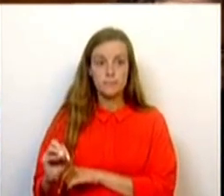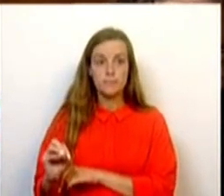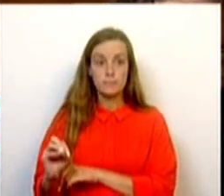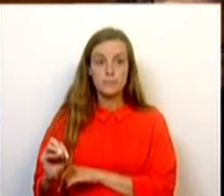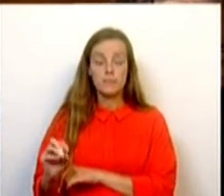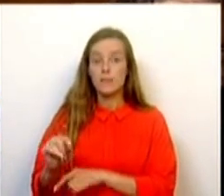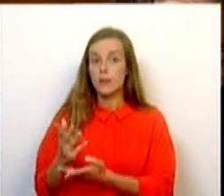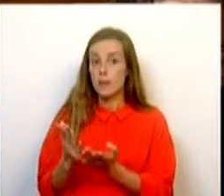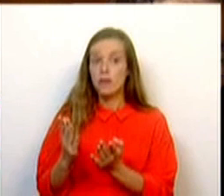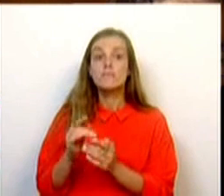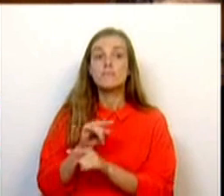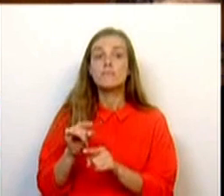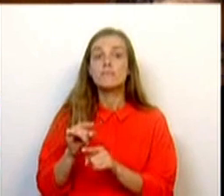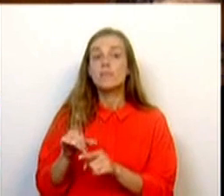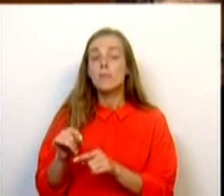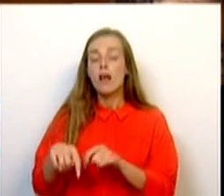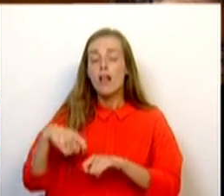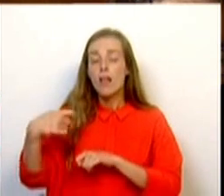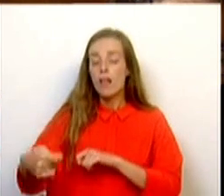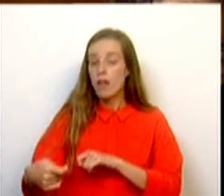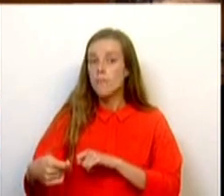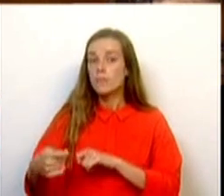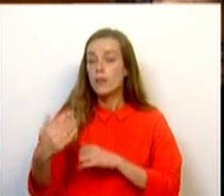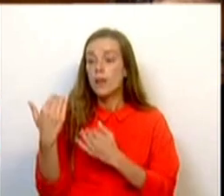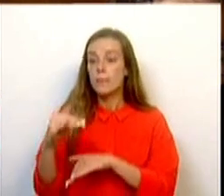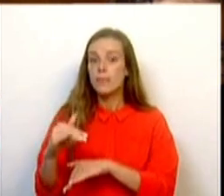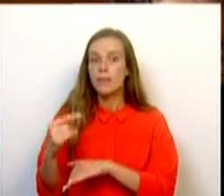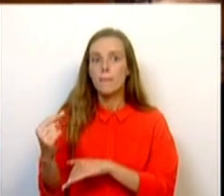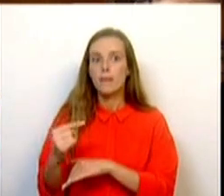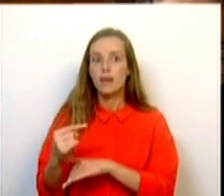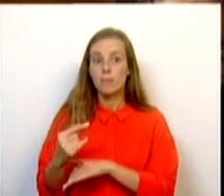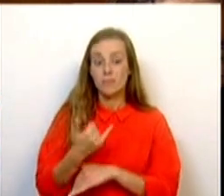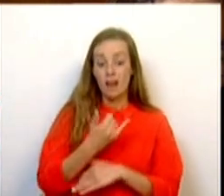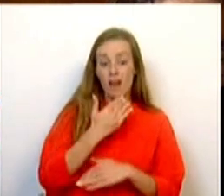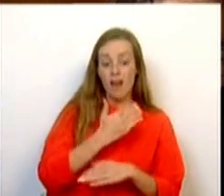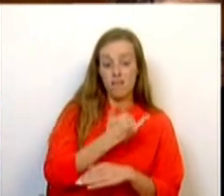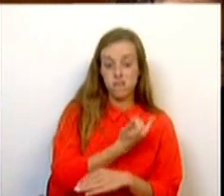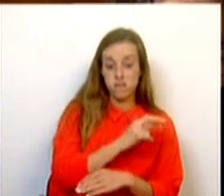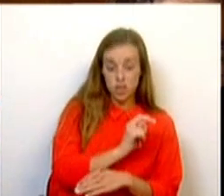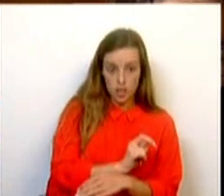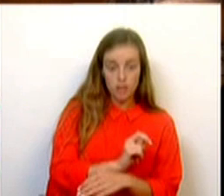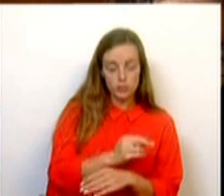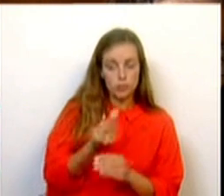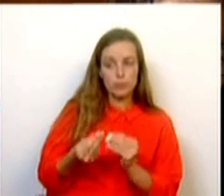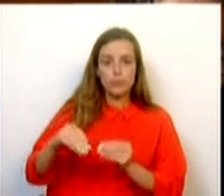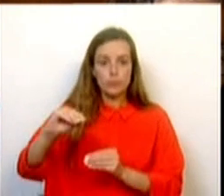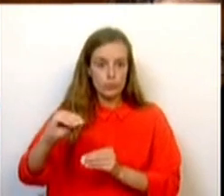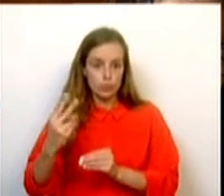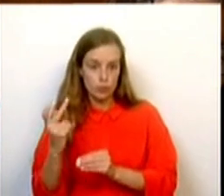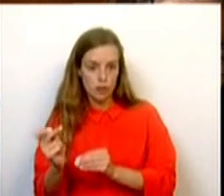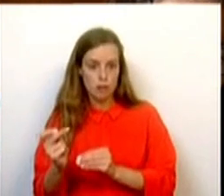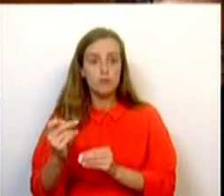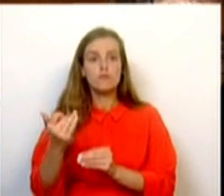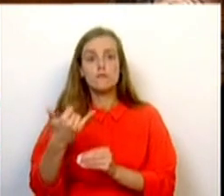vai além daquilo que é o limite mínimo atual, que seriam os 23 anos, propondo-se os 25 anos, portanto, também